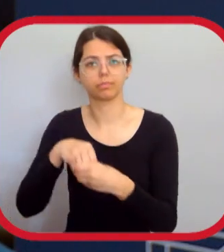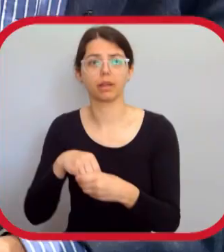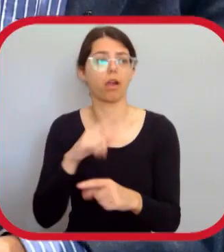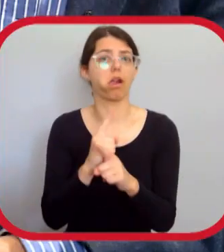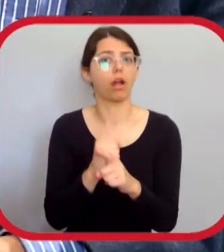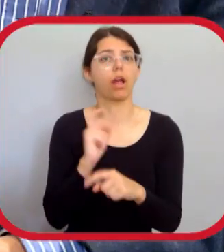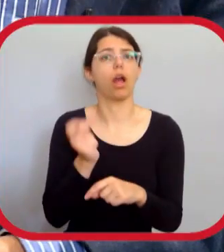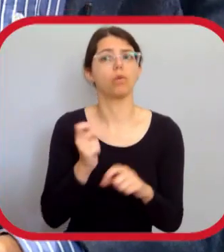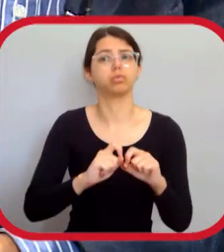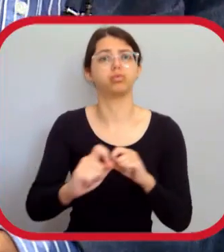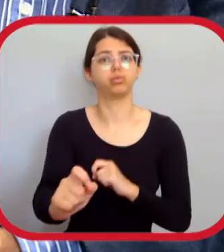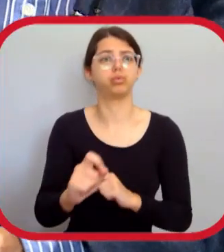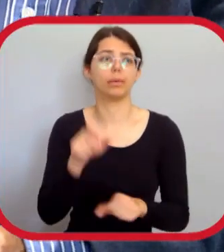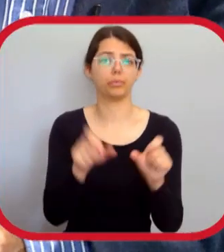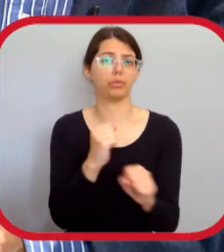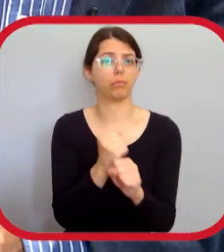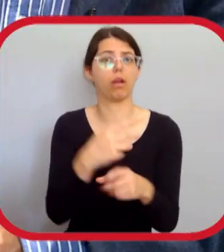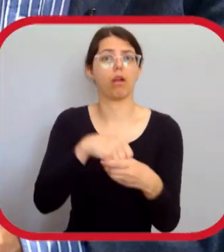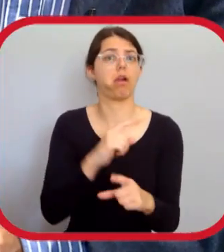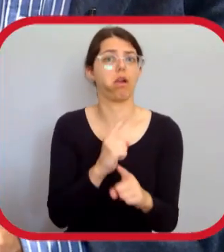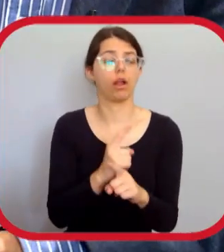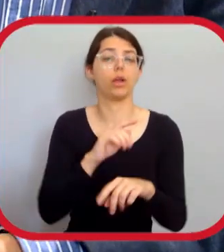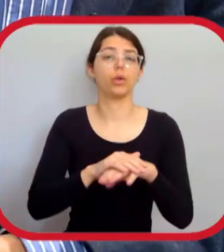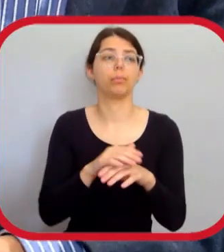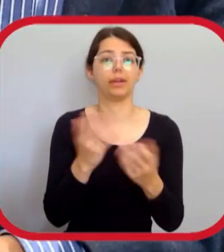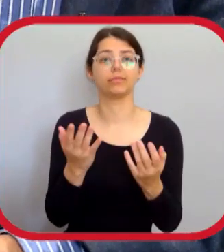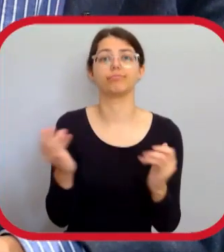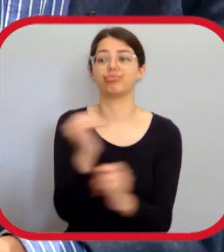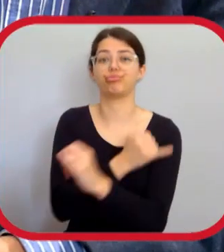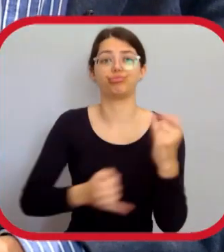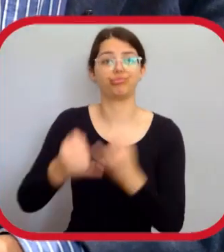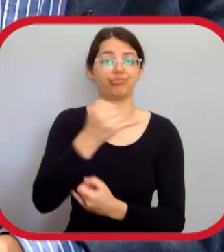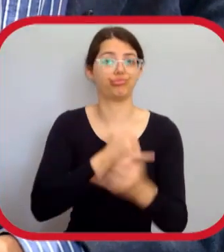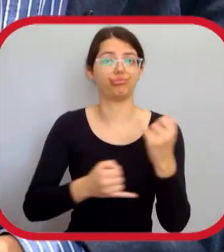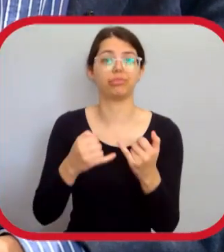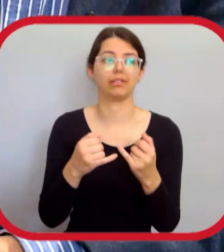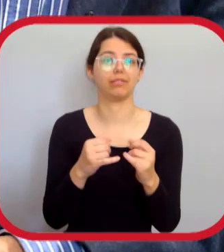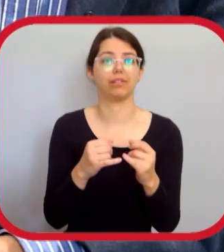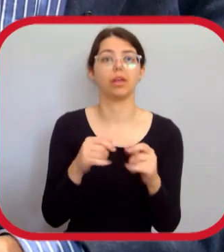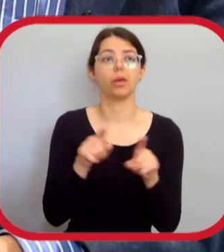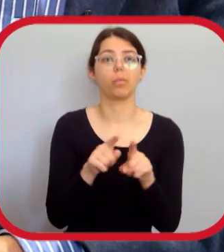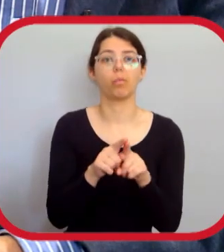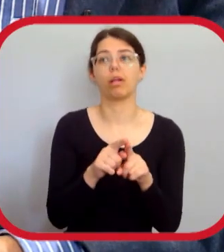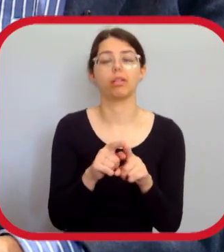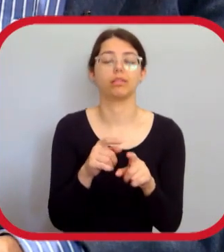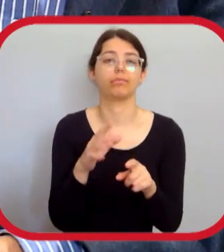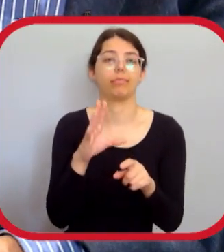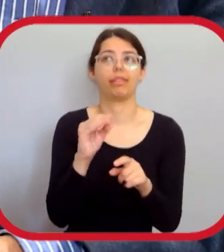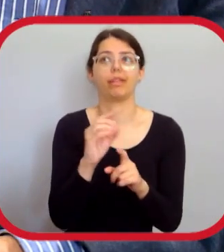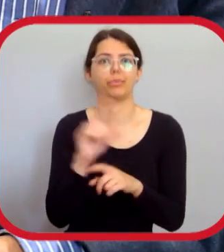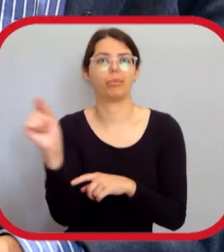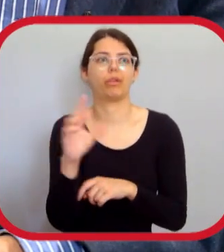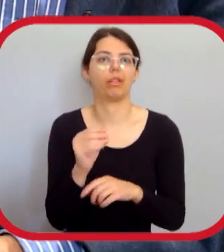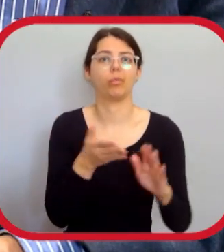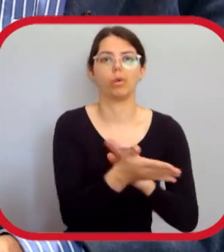ser as mesmas durante muitos anos, porque enfim, a máquina não funciona exatamente da mesma maneira, não enche da mesma maneira que esvazia.